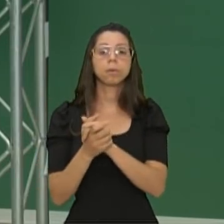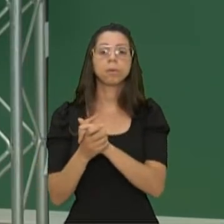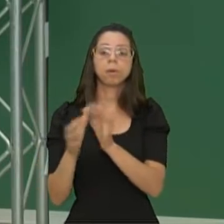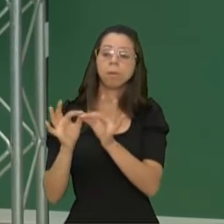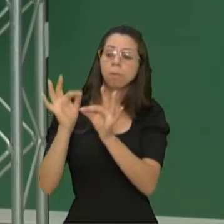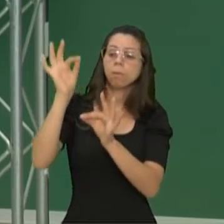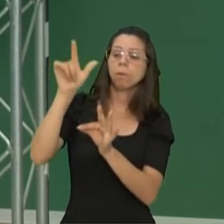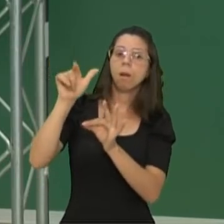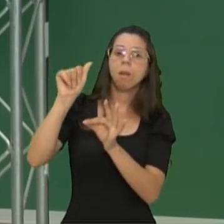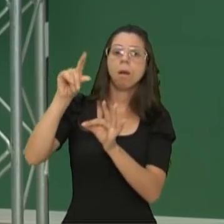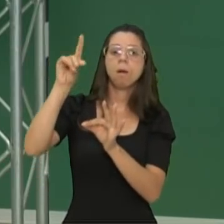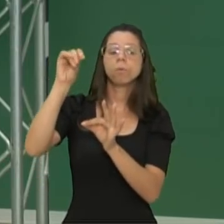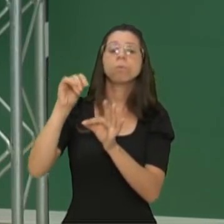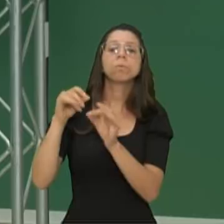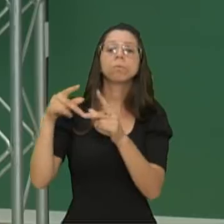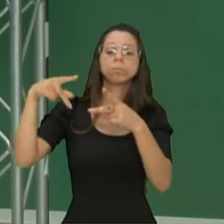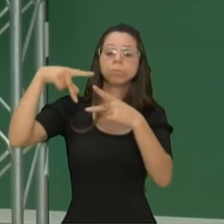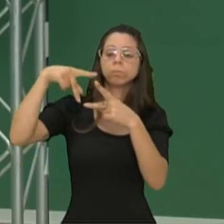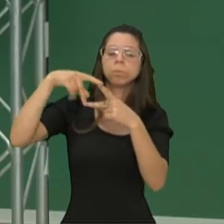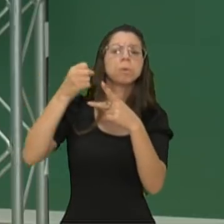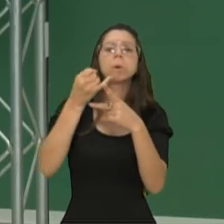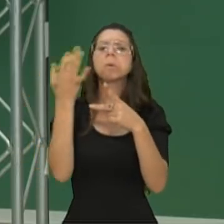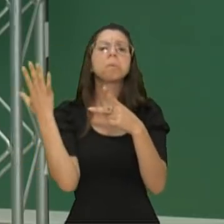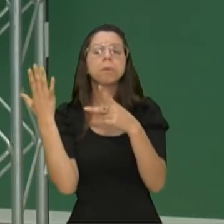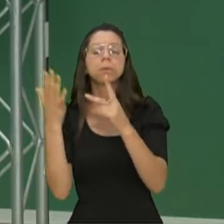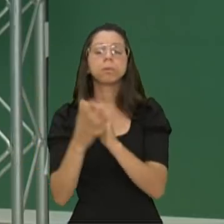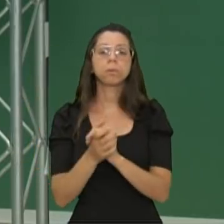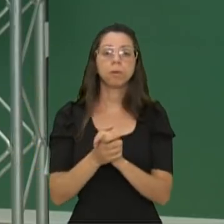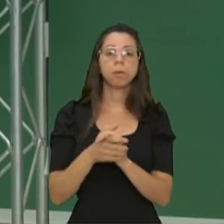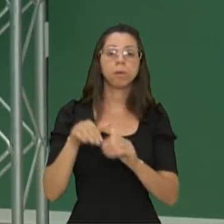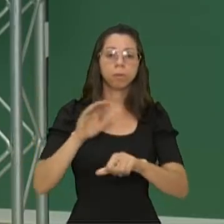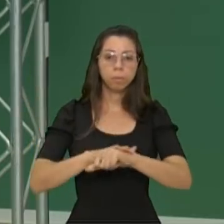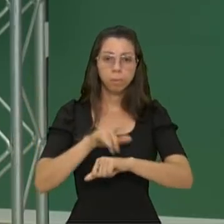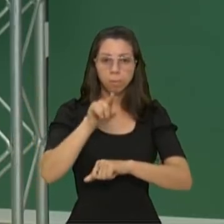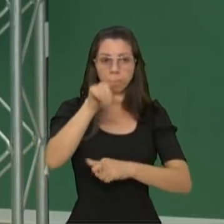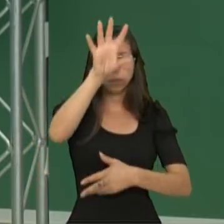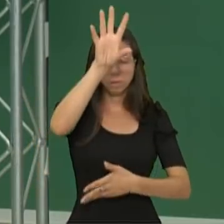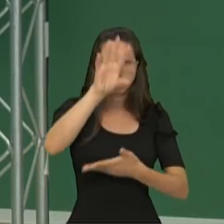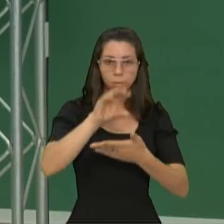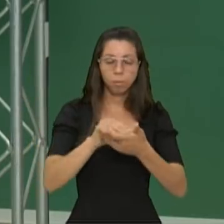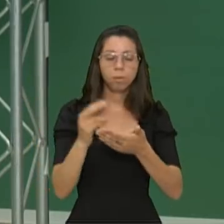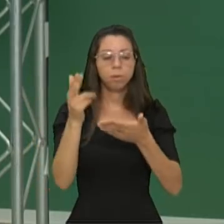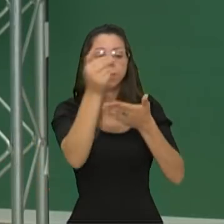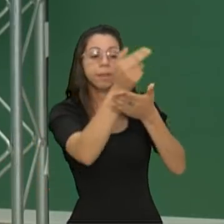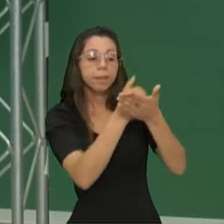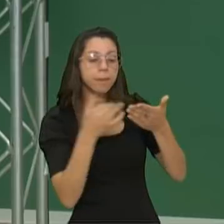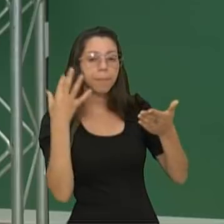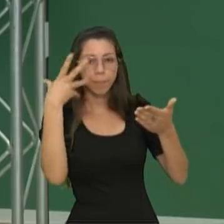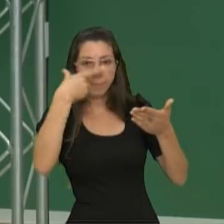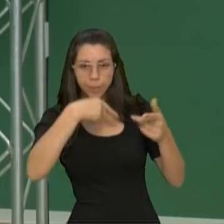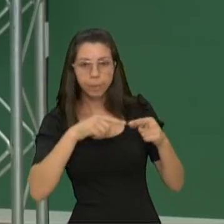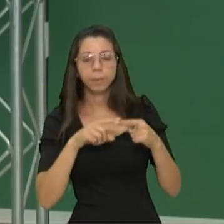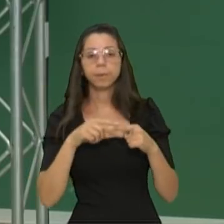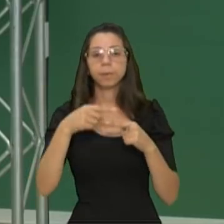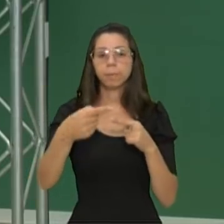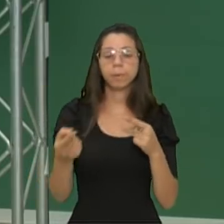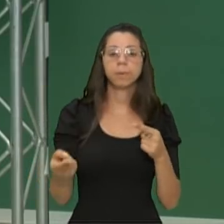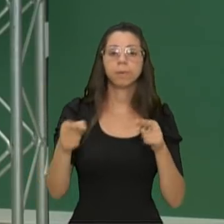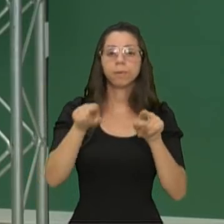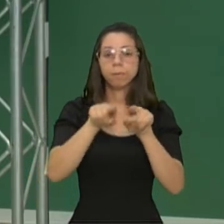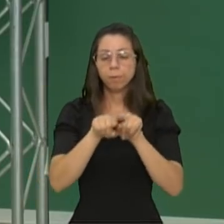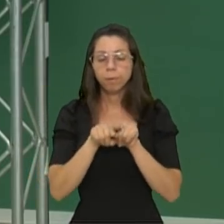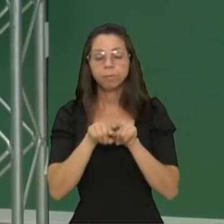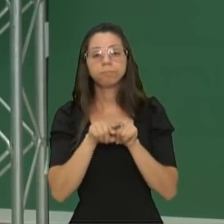quadrado, correto? Vou dar um tempinho para vocês copiarem o enunciado, faz o desenho lá bem caprichadinho, tá? Para